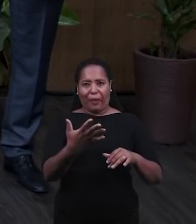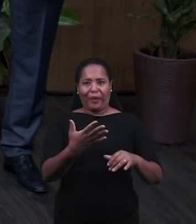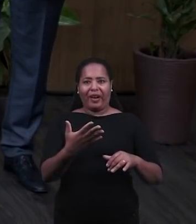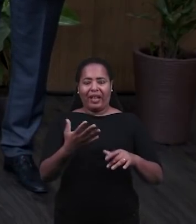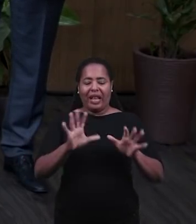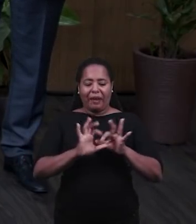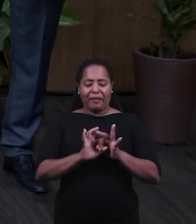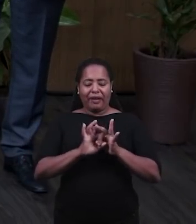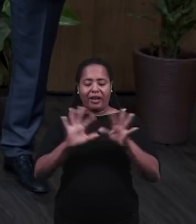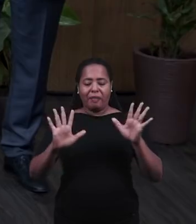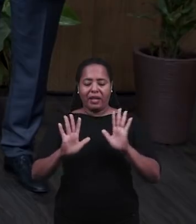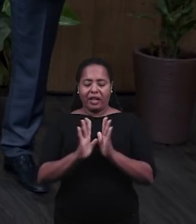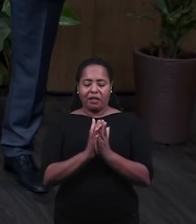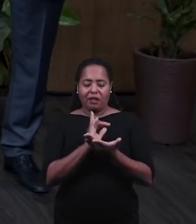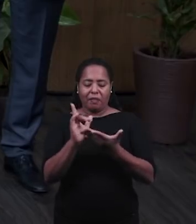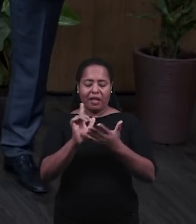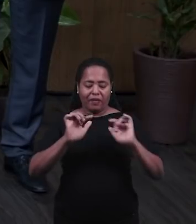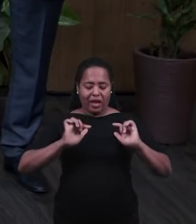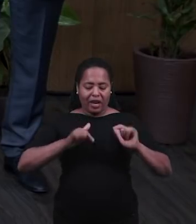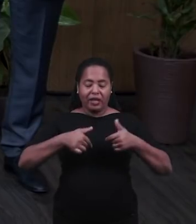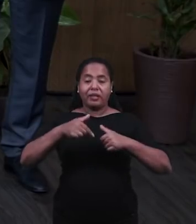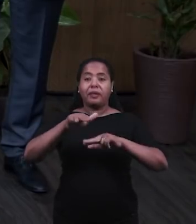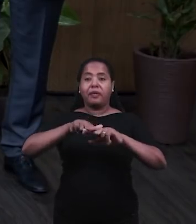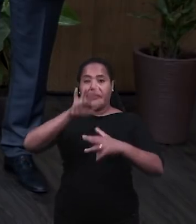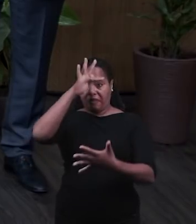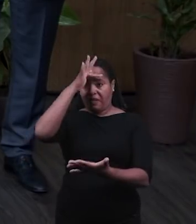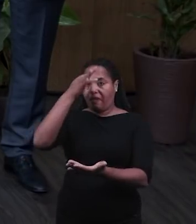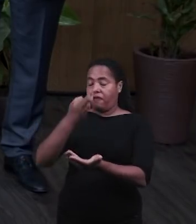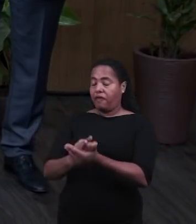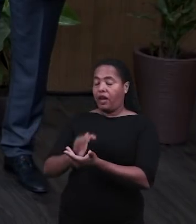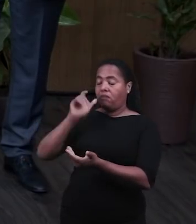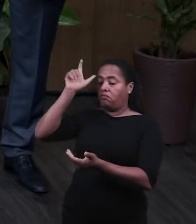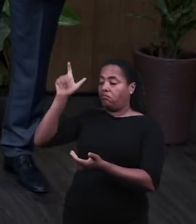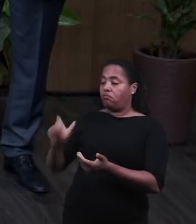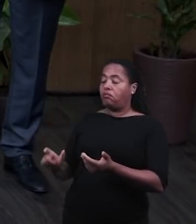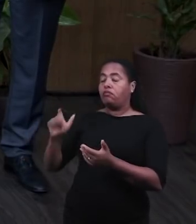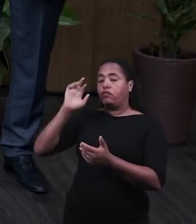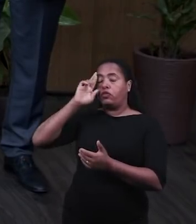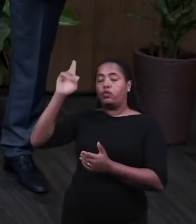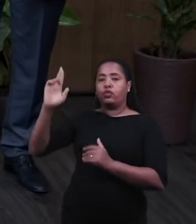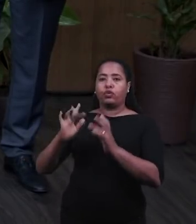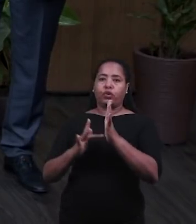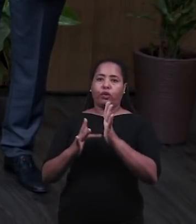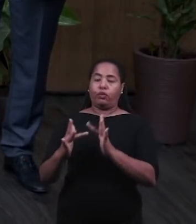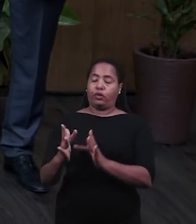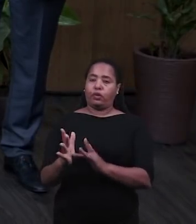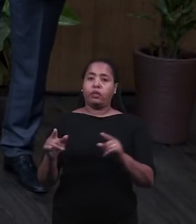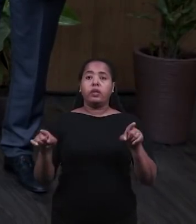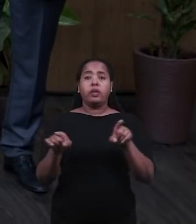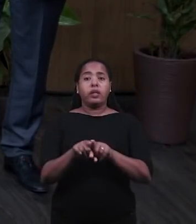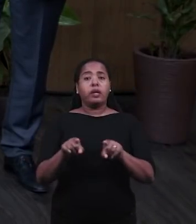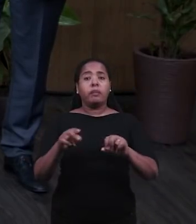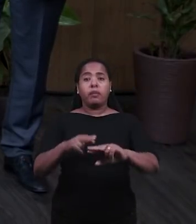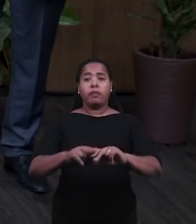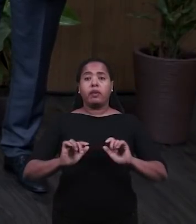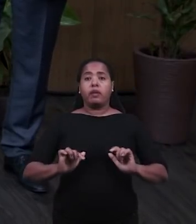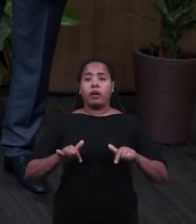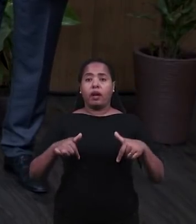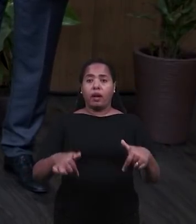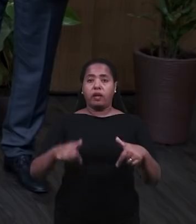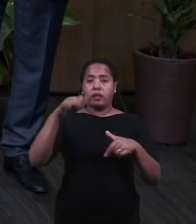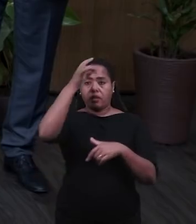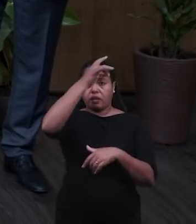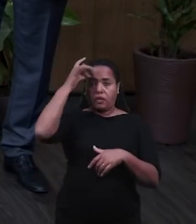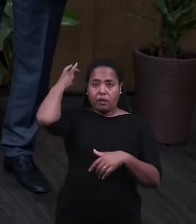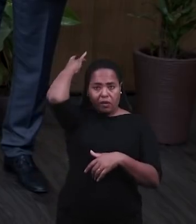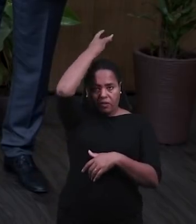agir através da fé em Jesus e pela ação do Espírito Santo, sem